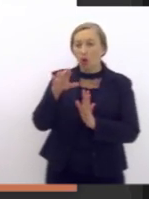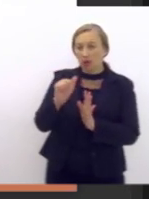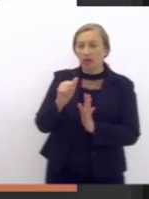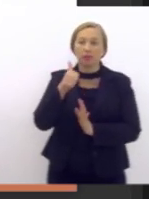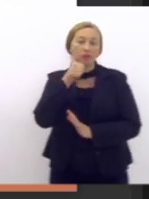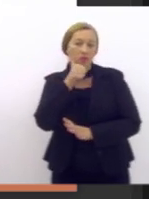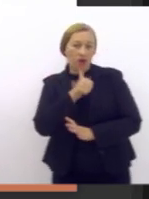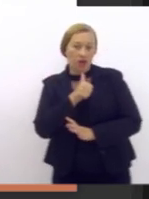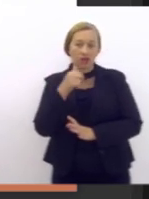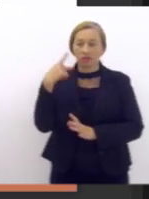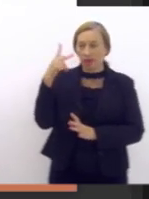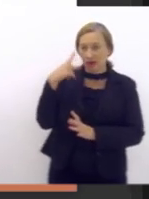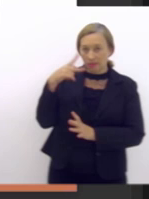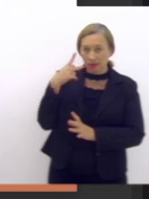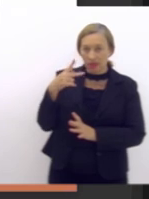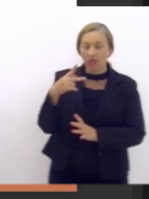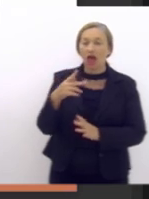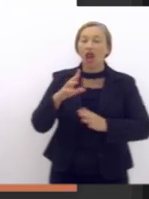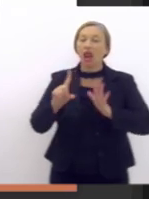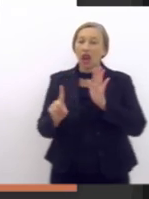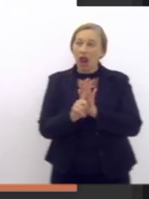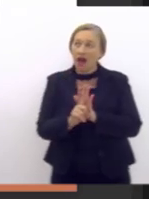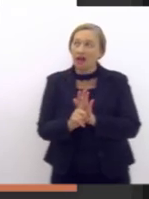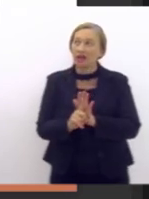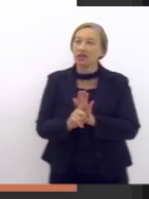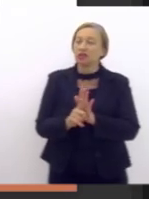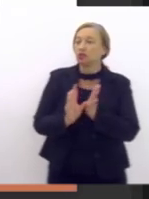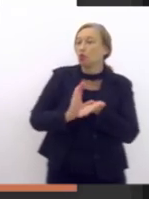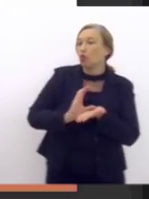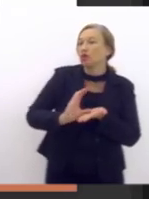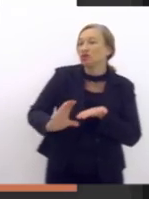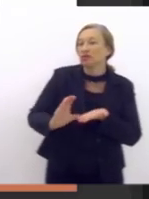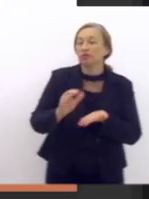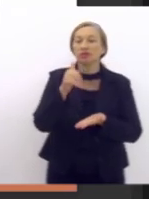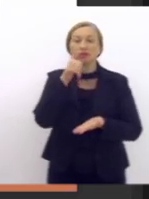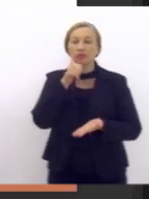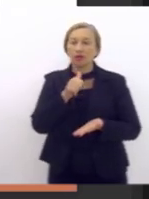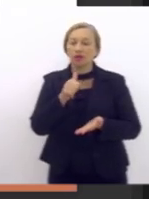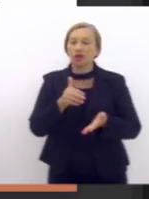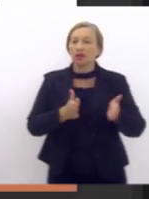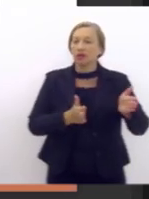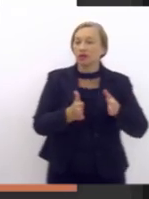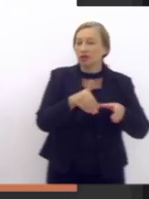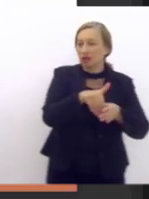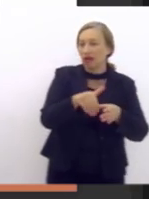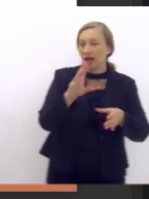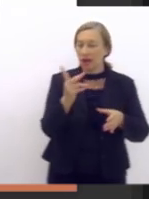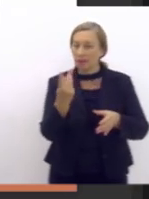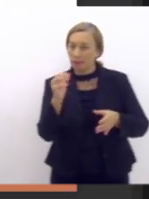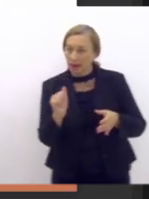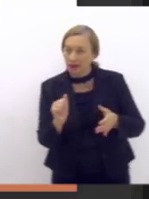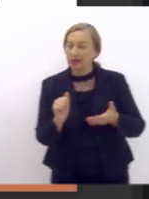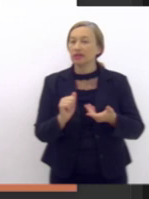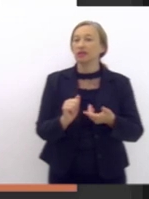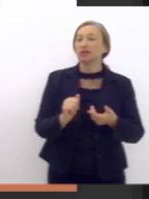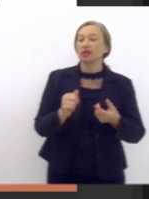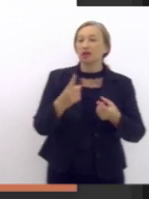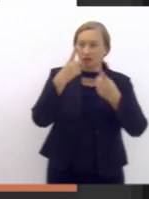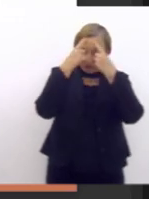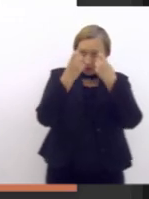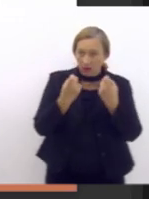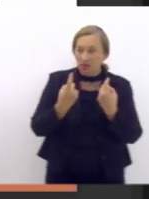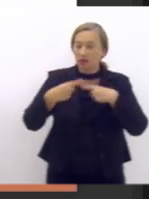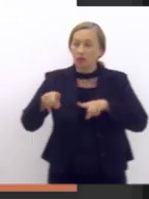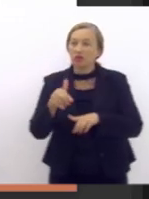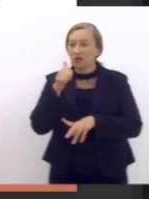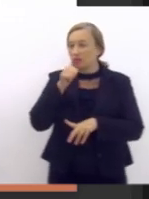mulheres no parlamento, leis que direcionam orçamento para as mulheres durante a campanha, a própria lei de violência política contra a mulher, a gente